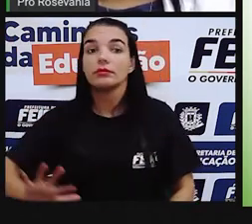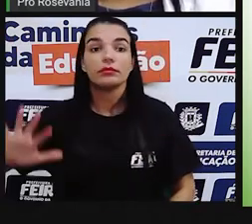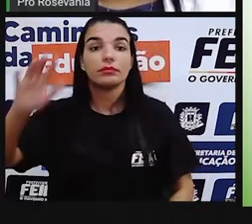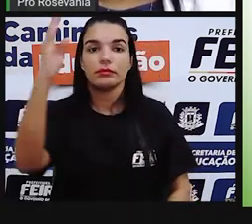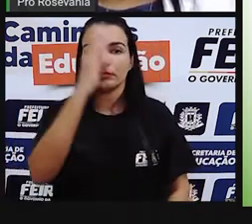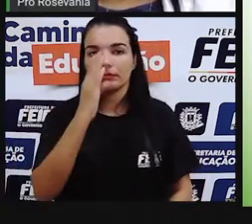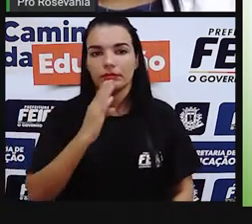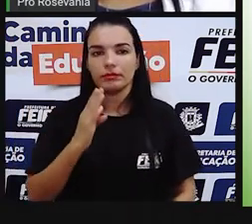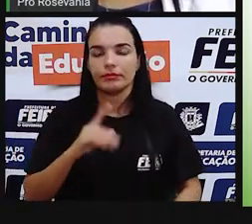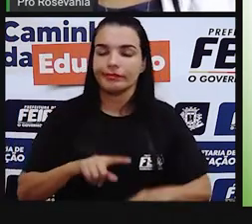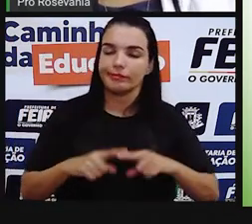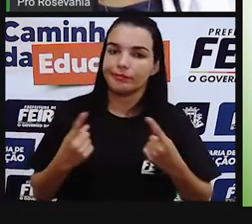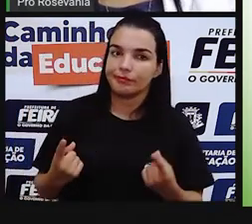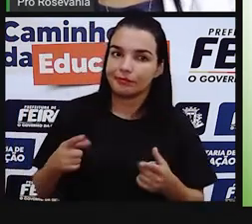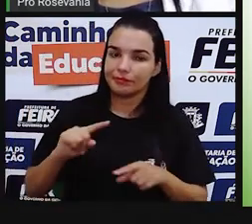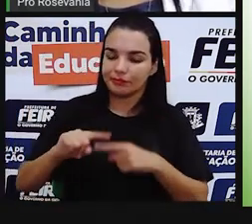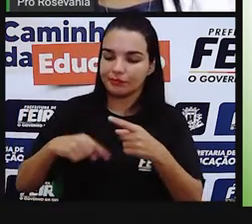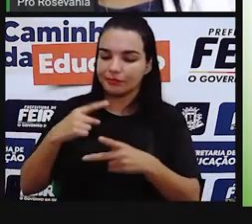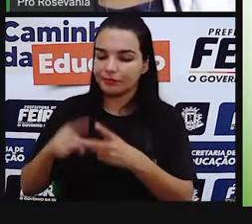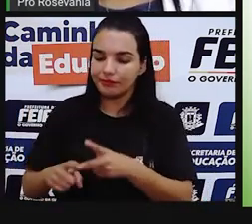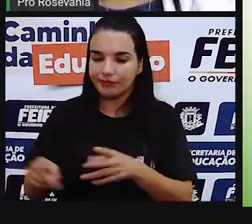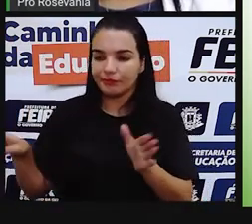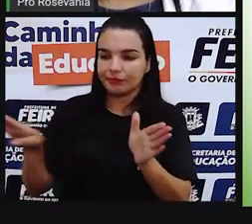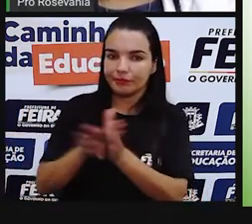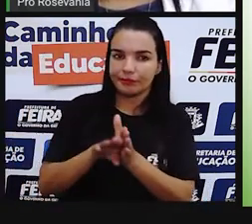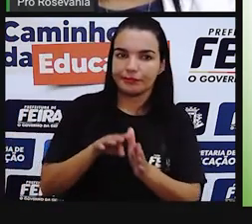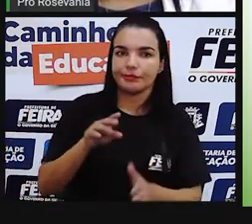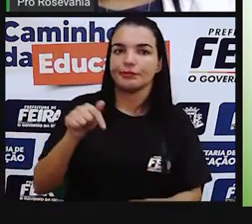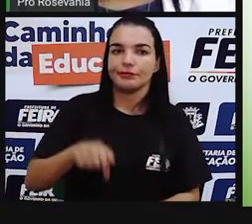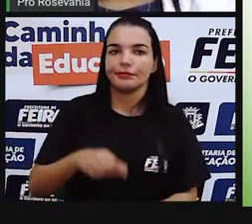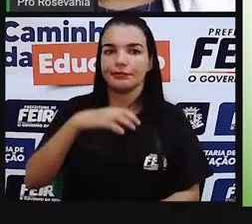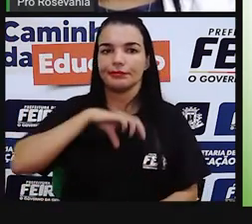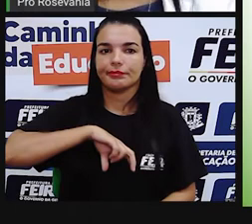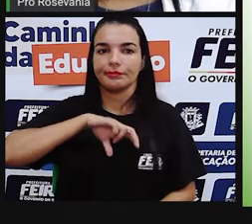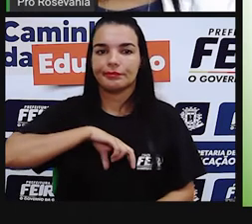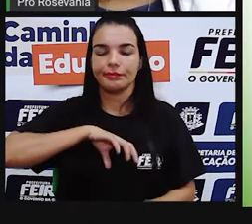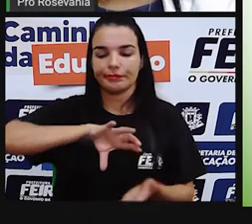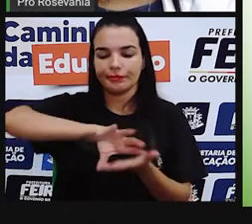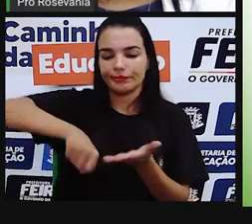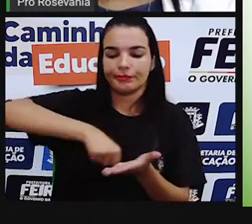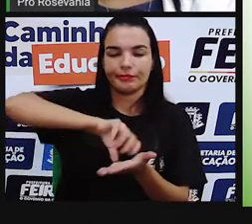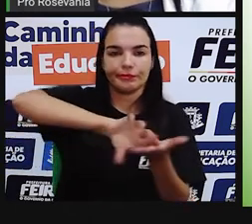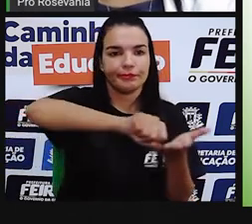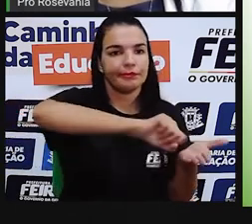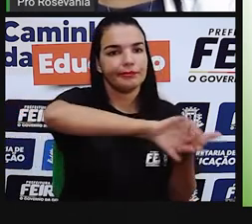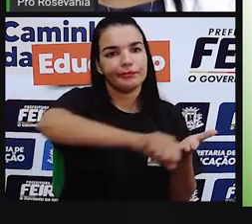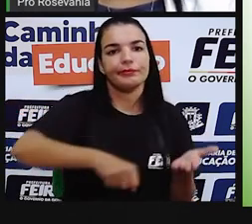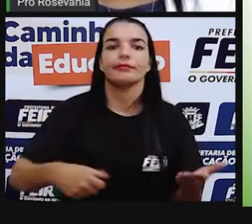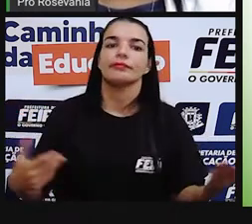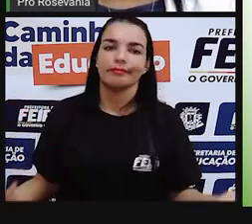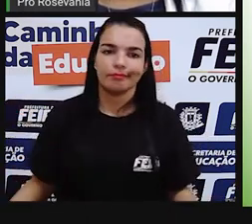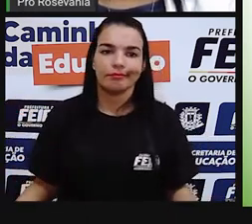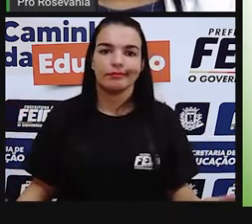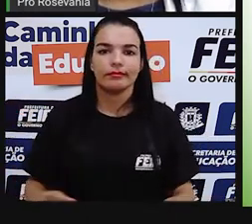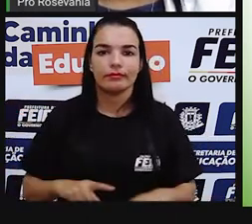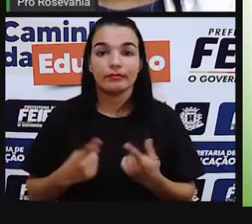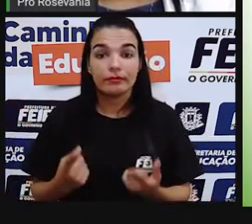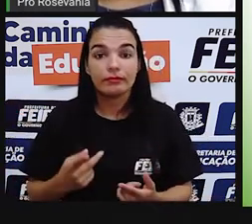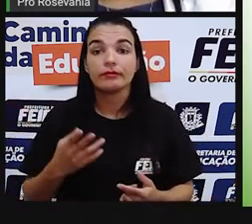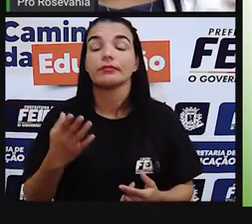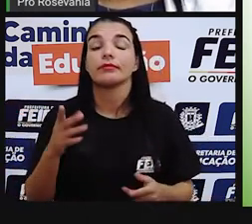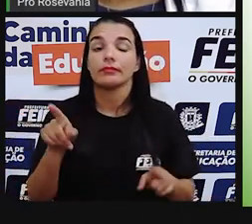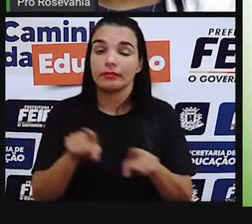da chegada dos portugueses, eles tiveram, né, que se submeter a algumas áreas assim. Mas eles são povos